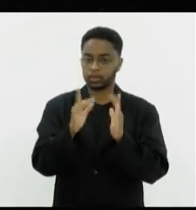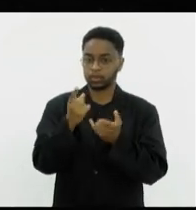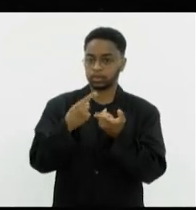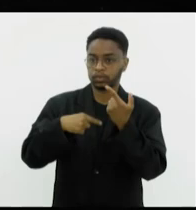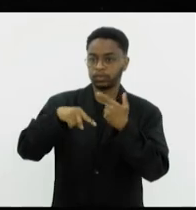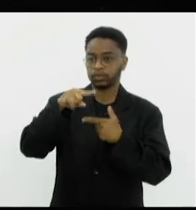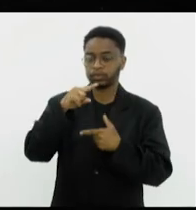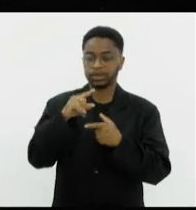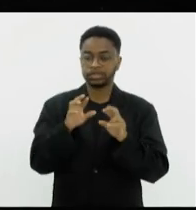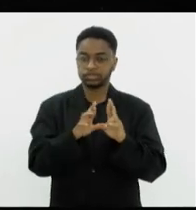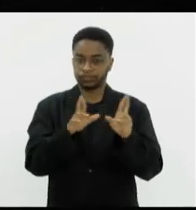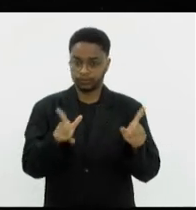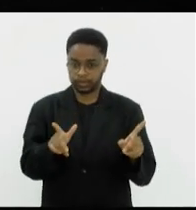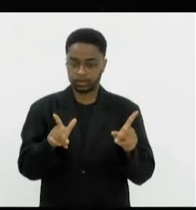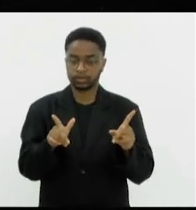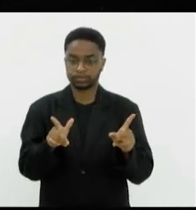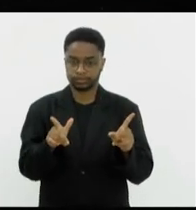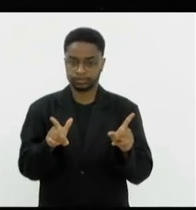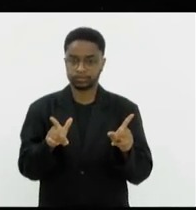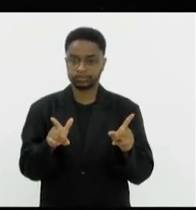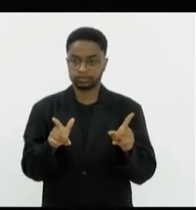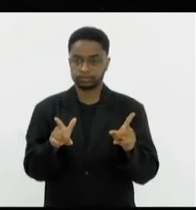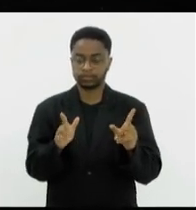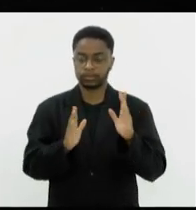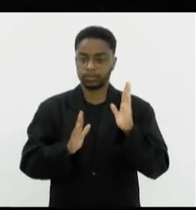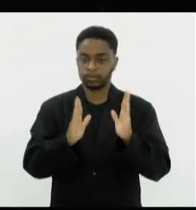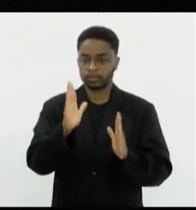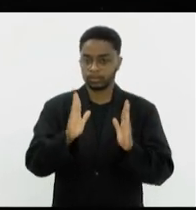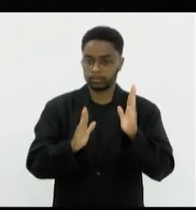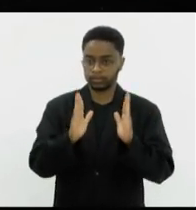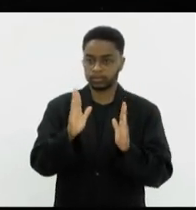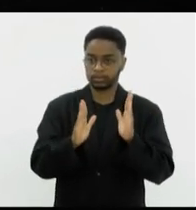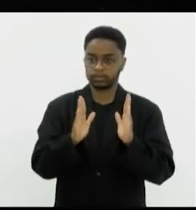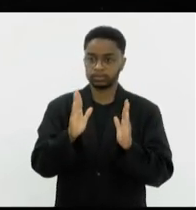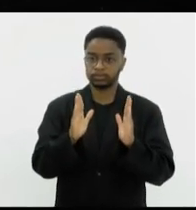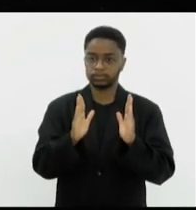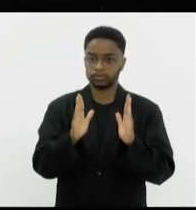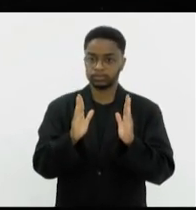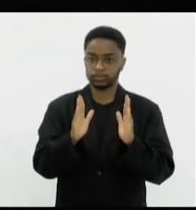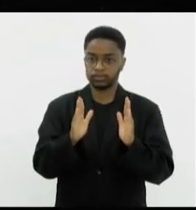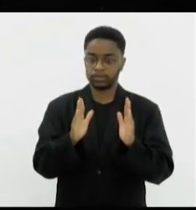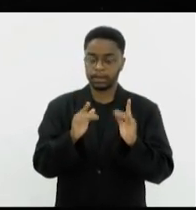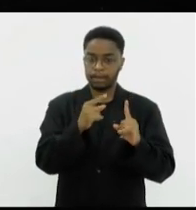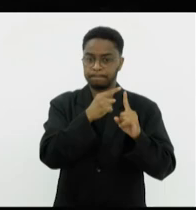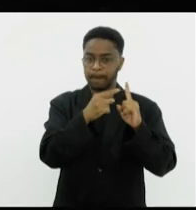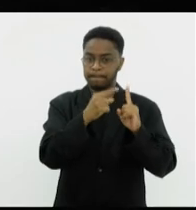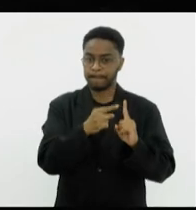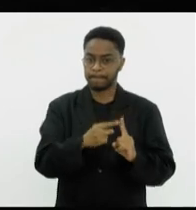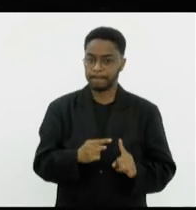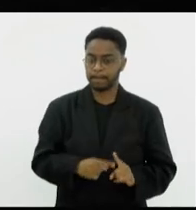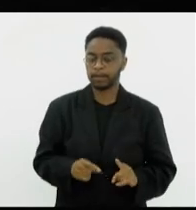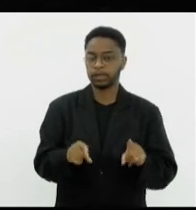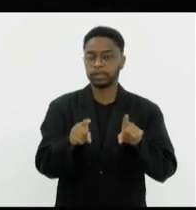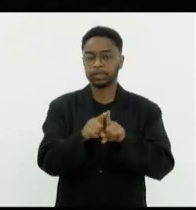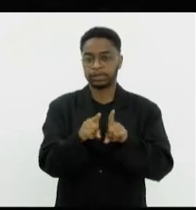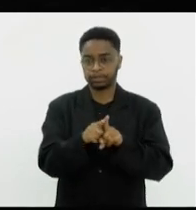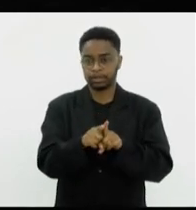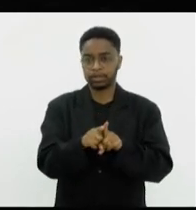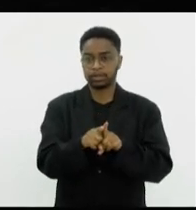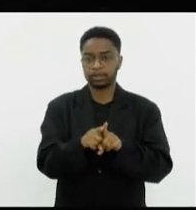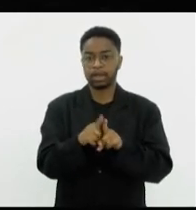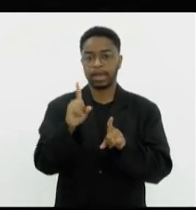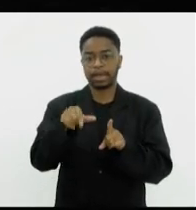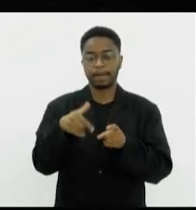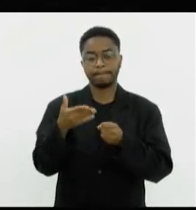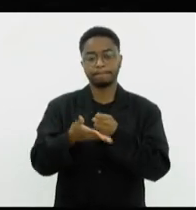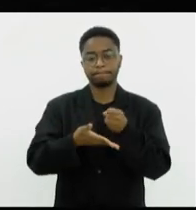num regime diferenciado, um regime absolutamente restritivo, que inclusive serve como base